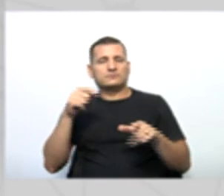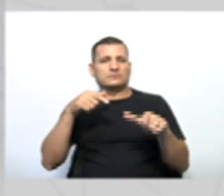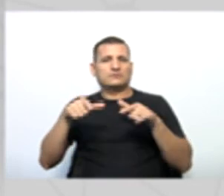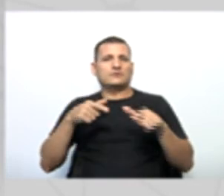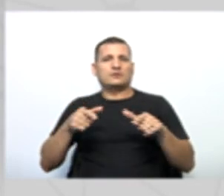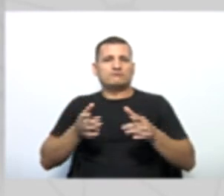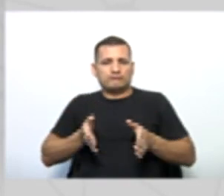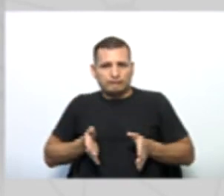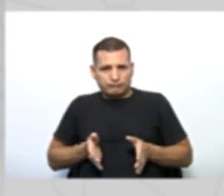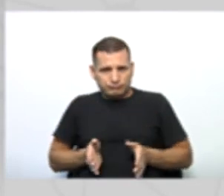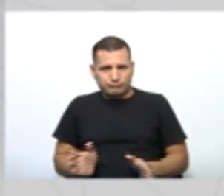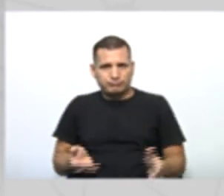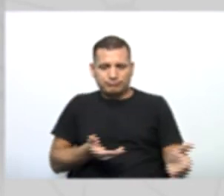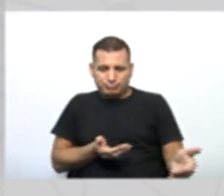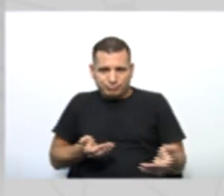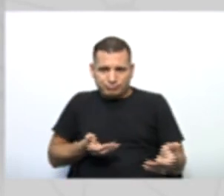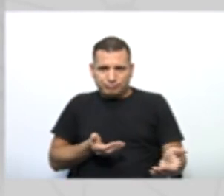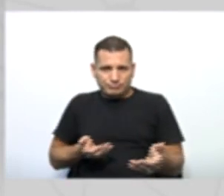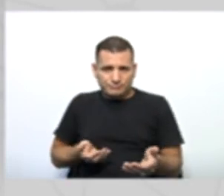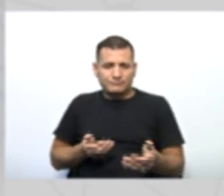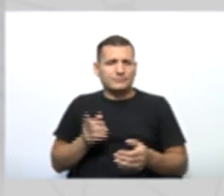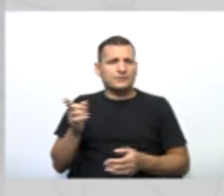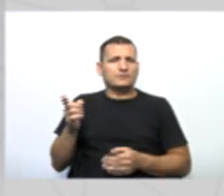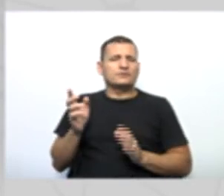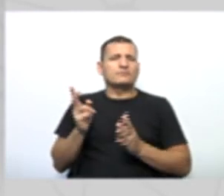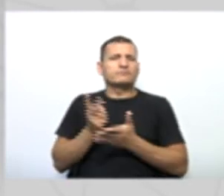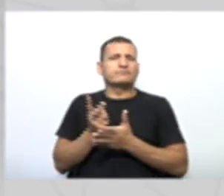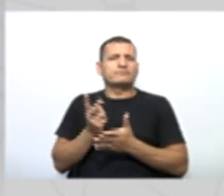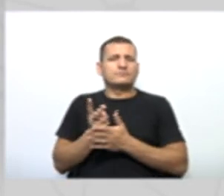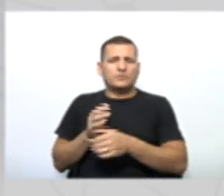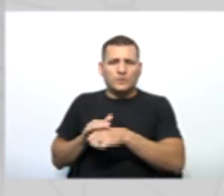públicas, conversando com os jovens,